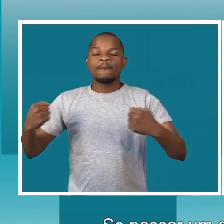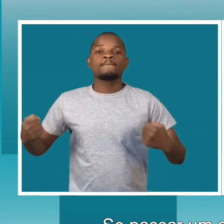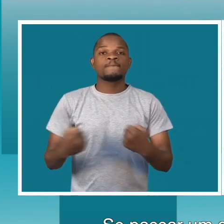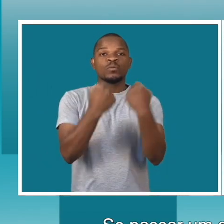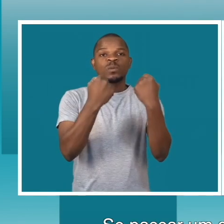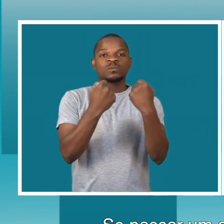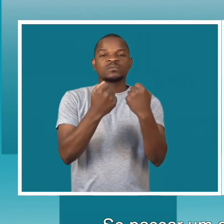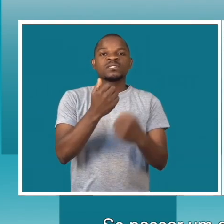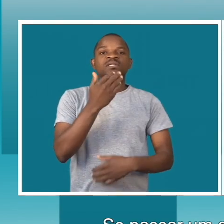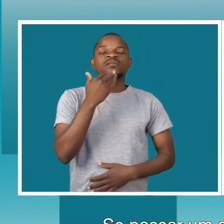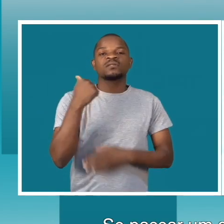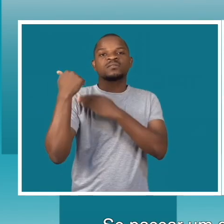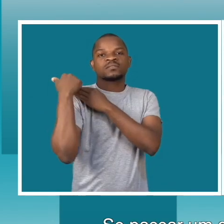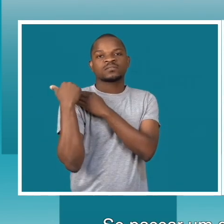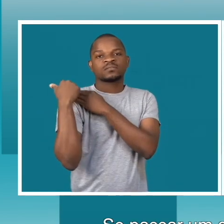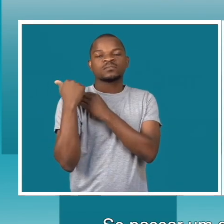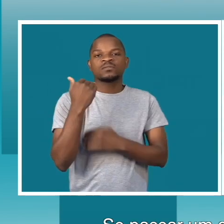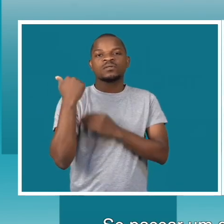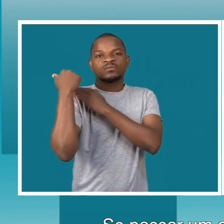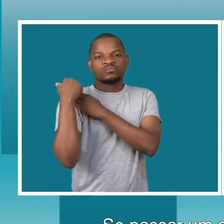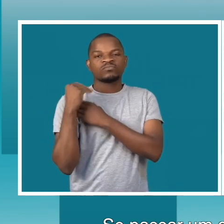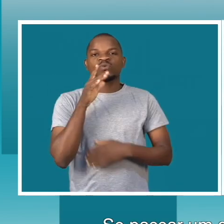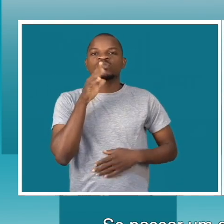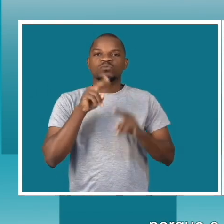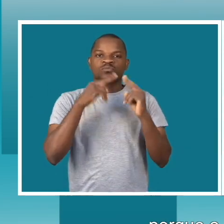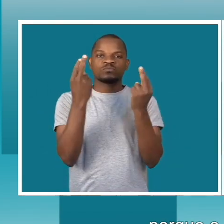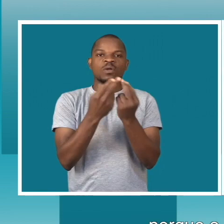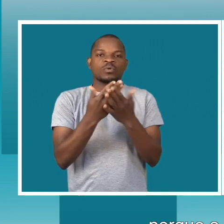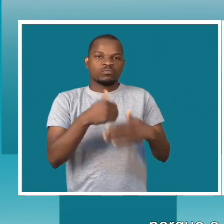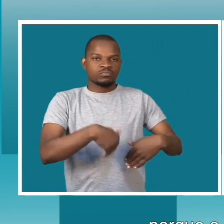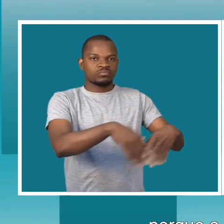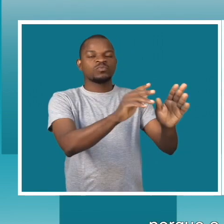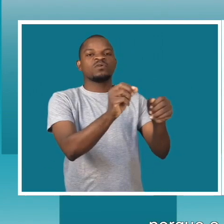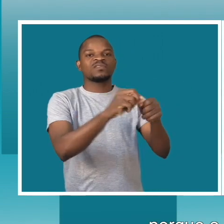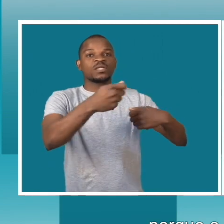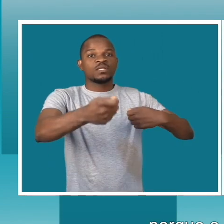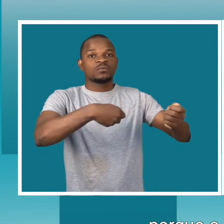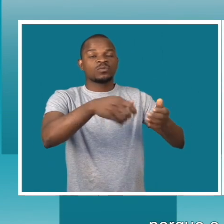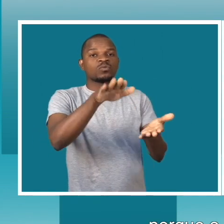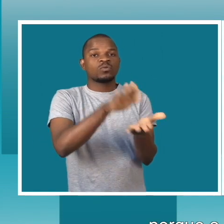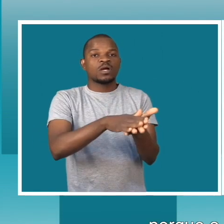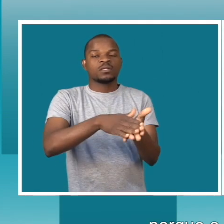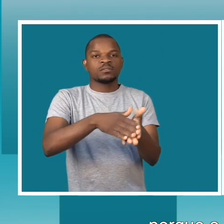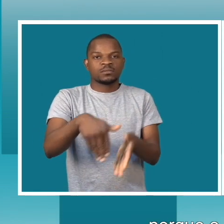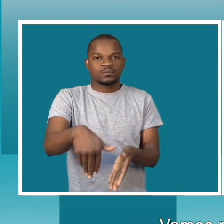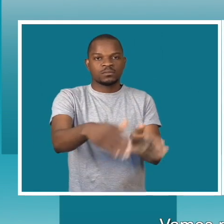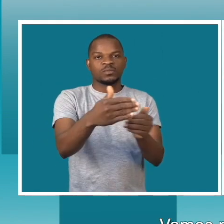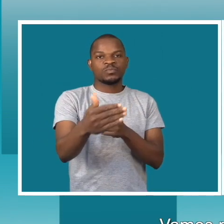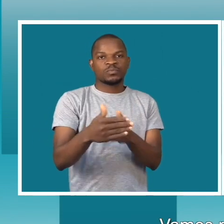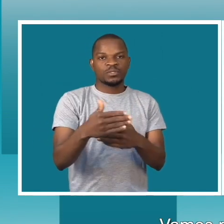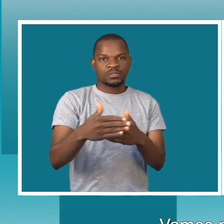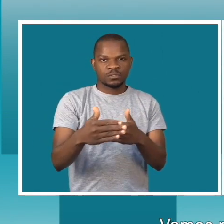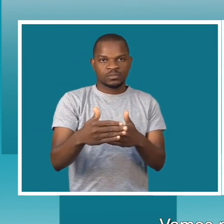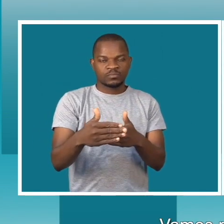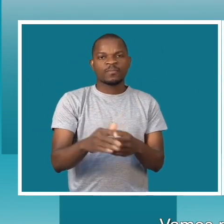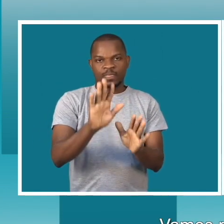e acidentar, o Conselho Municipal tem a responsabilidade. Porque deixou ele vender no passeio.